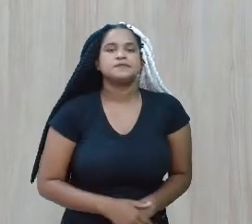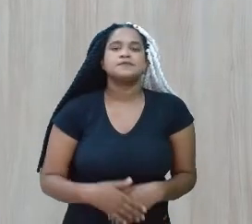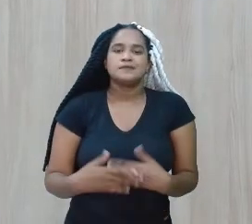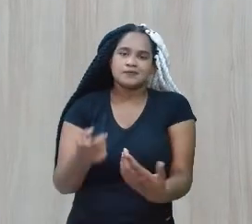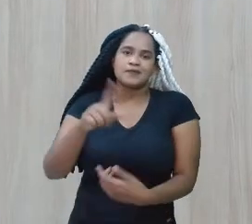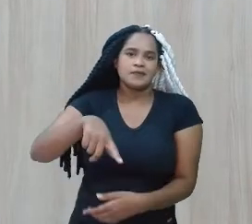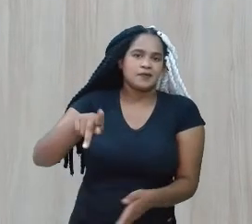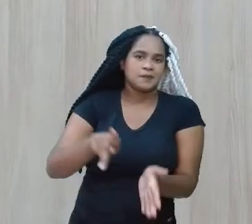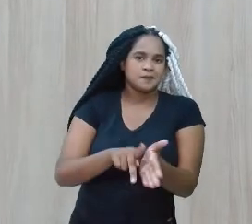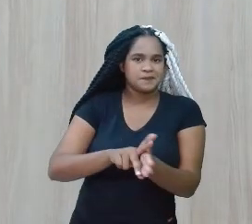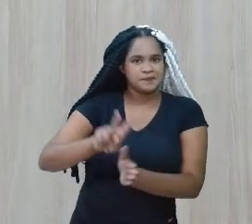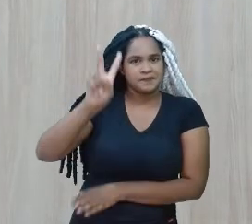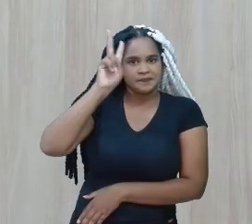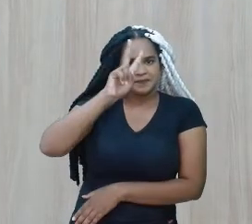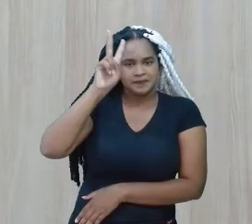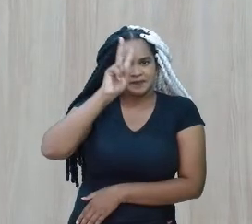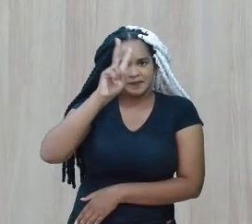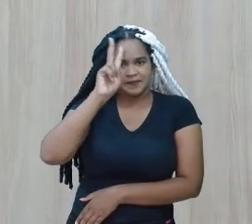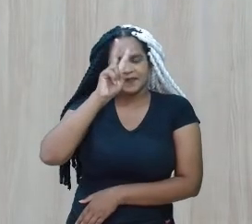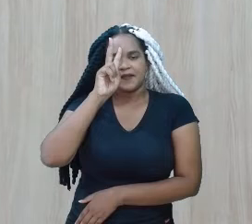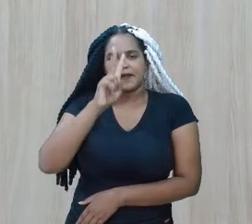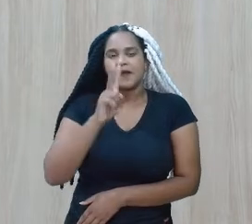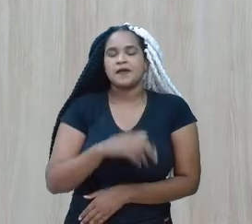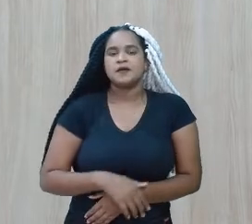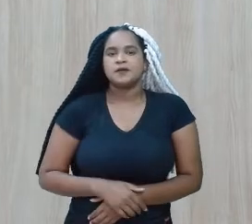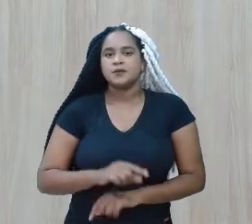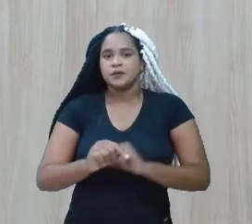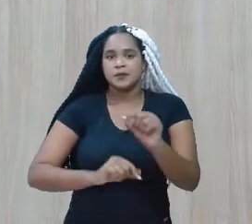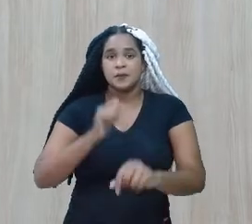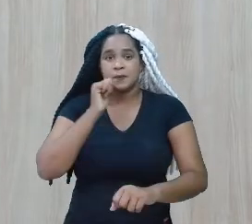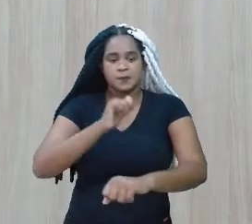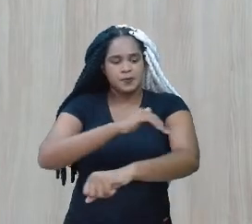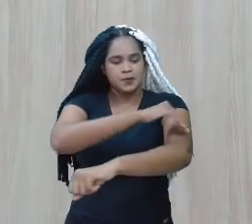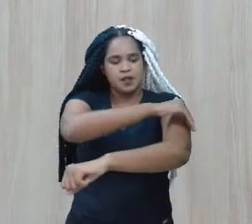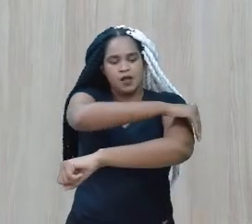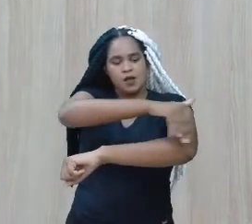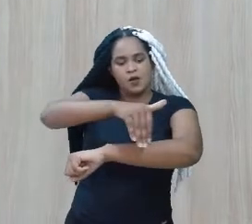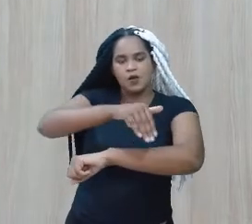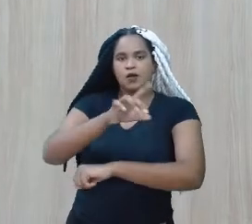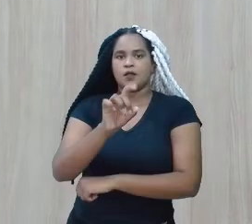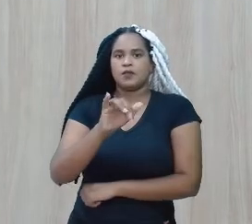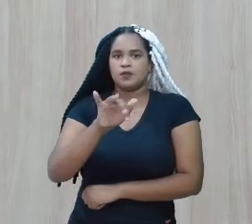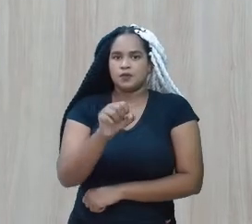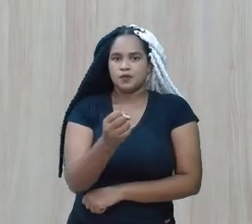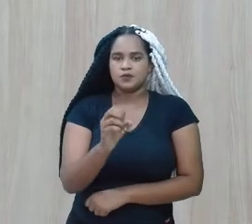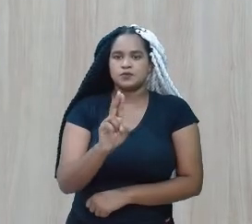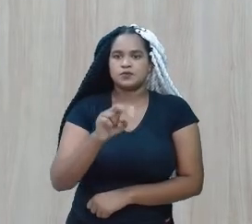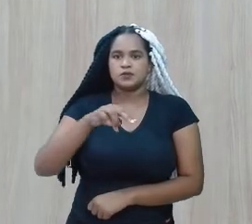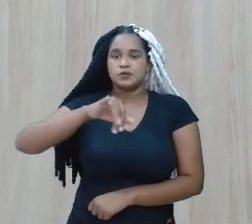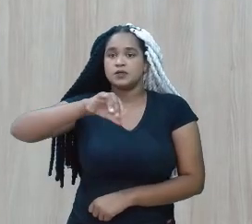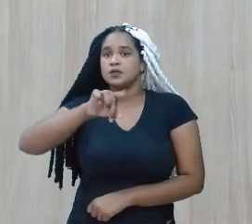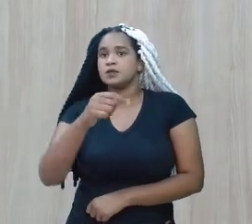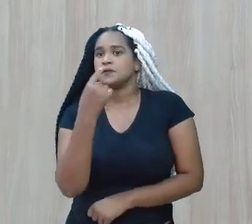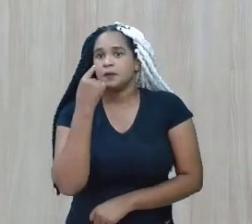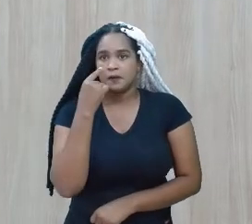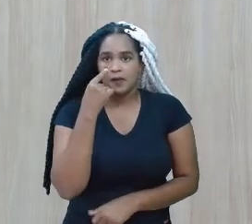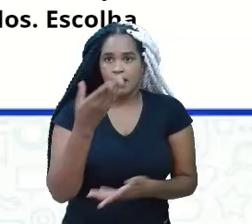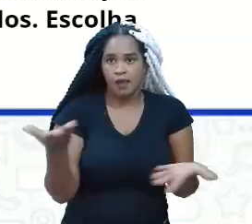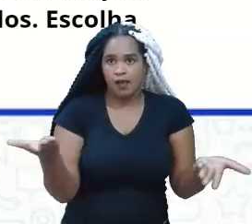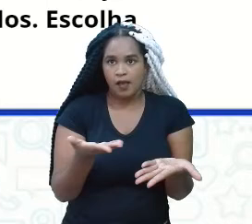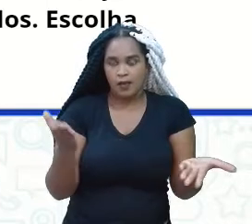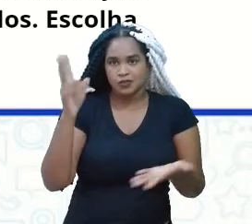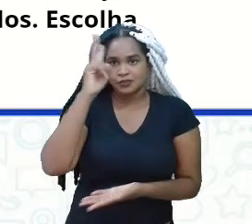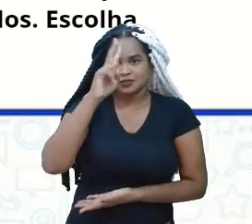história da lenda, não é? A sedutora da curva de Dois Unidos. A menina sem nome de Santo